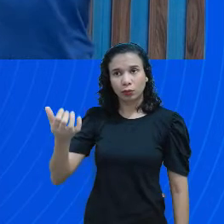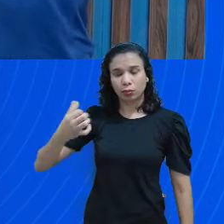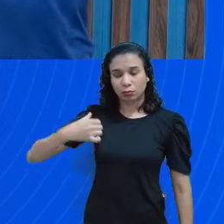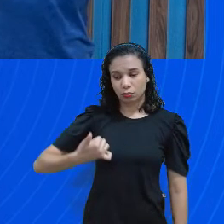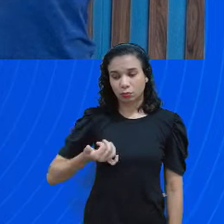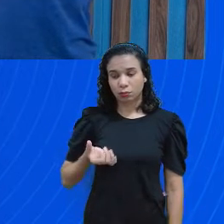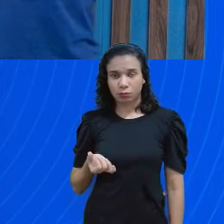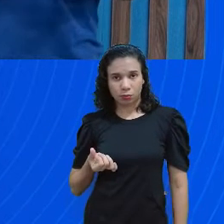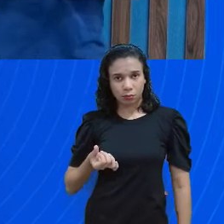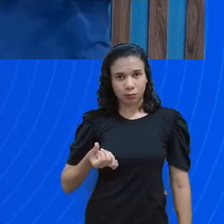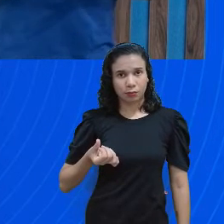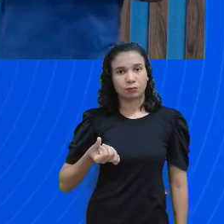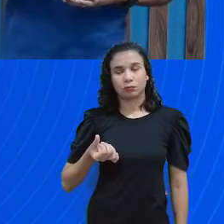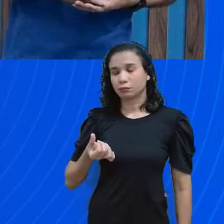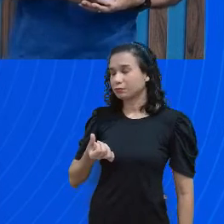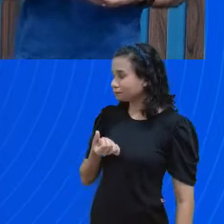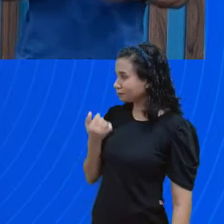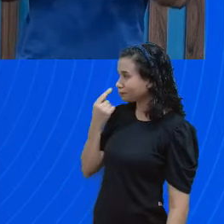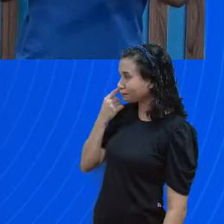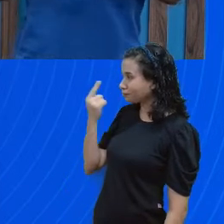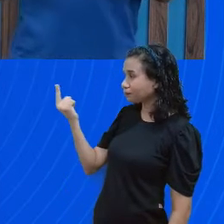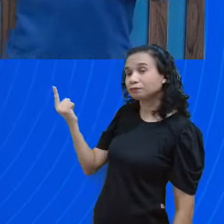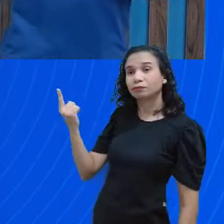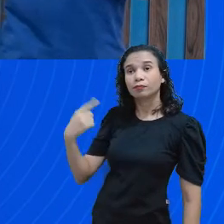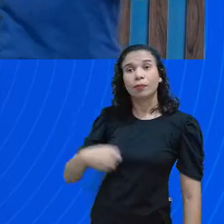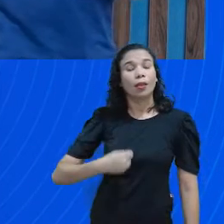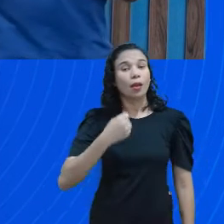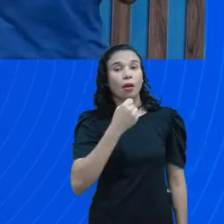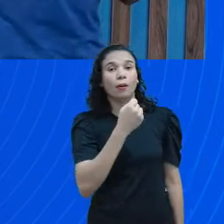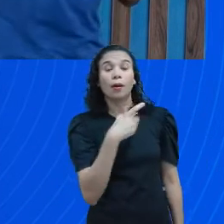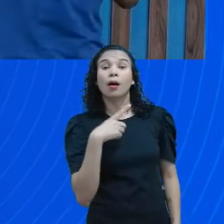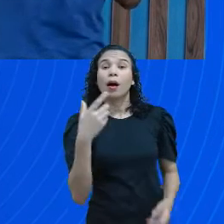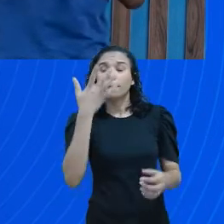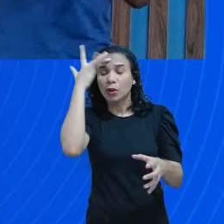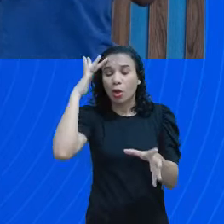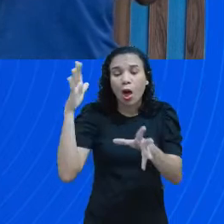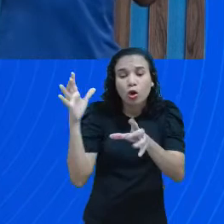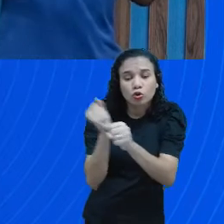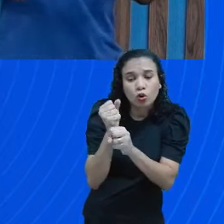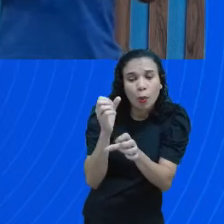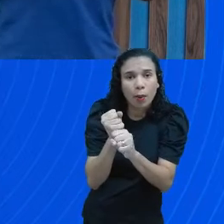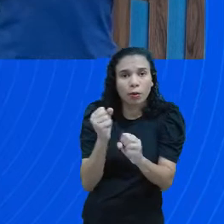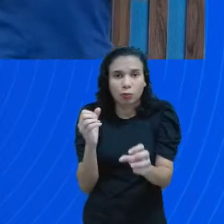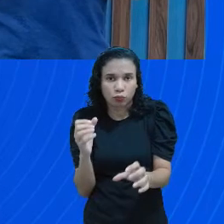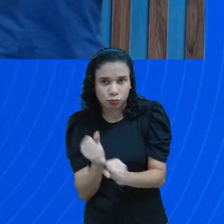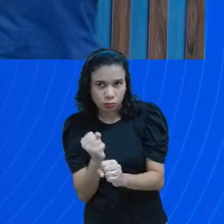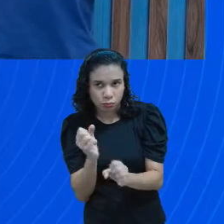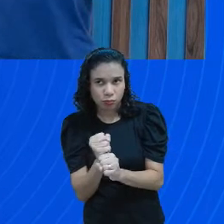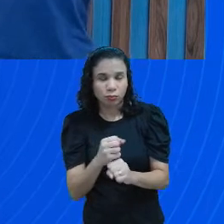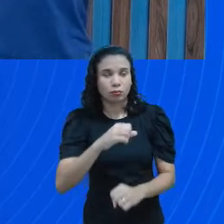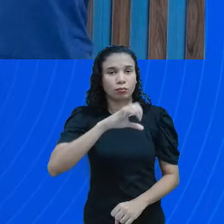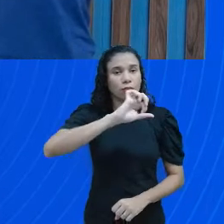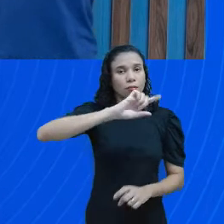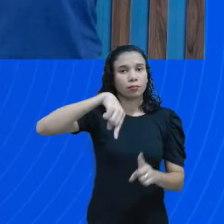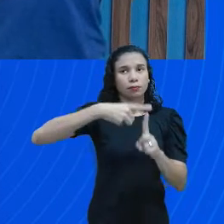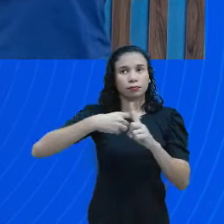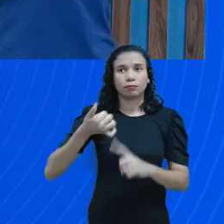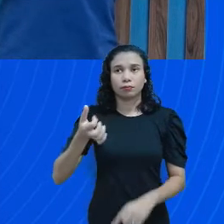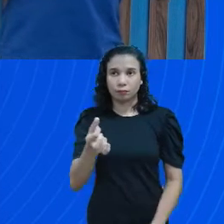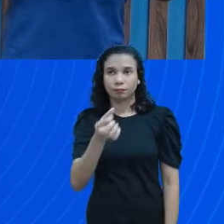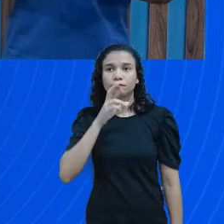são igual a 16. Ó, 4 vezes 4, 16. Aí você soma o 9 com o 16, que isso vai